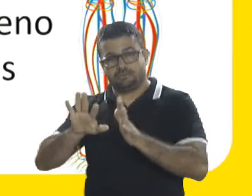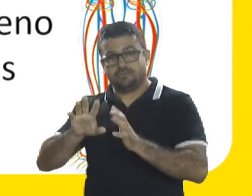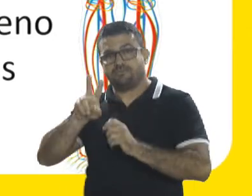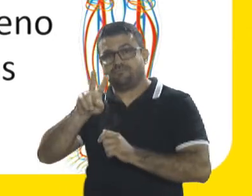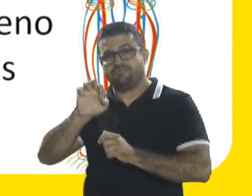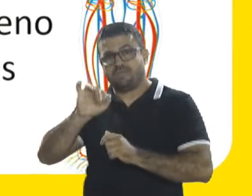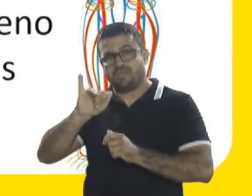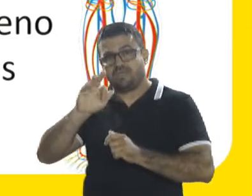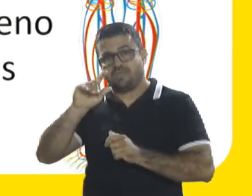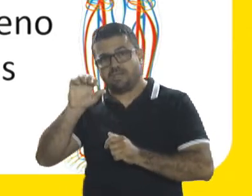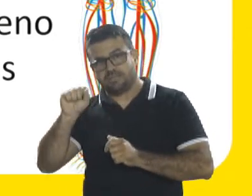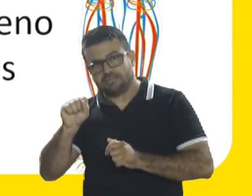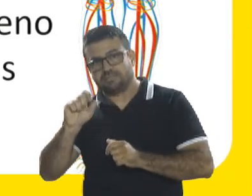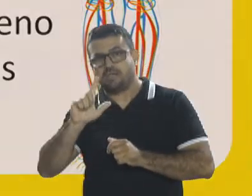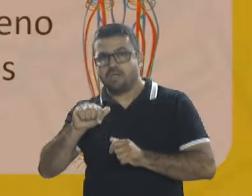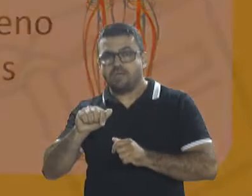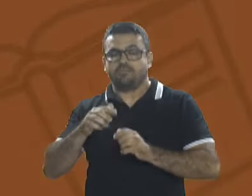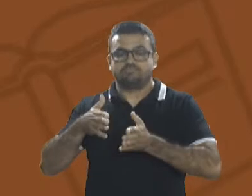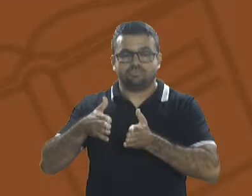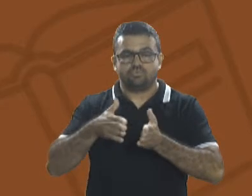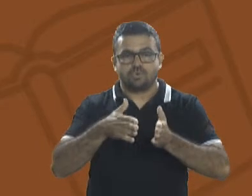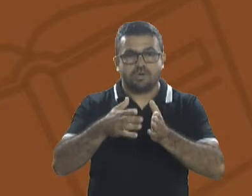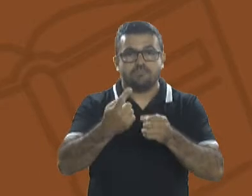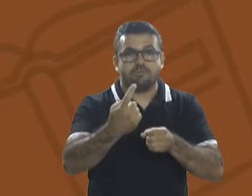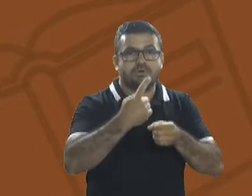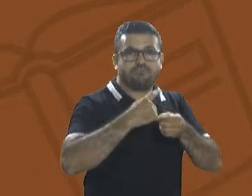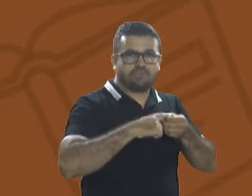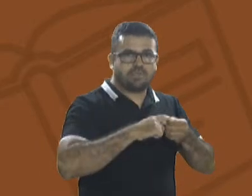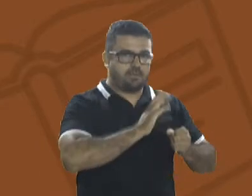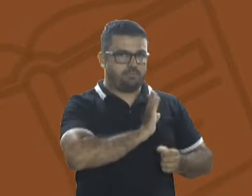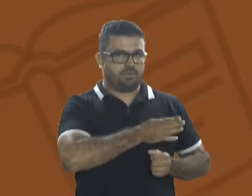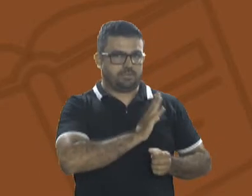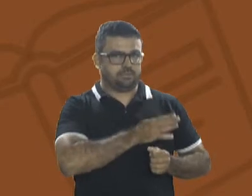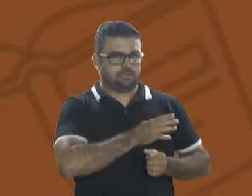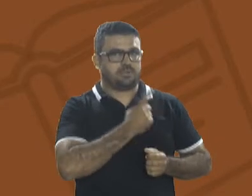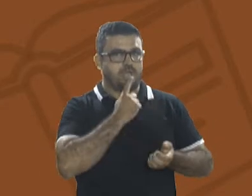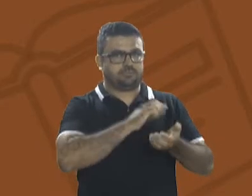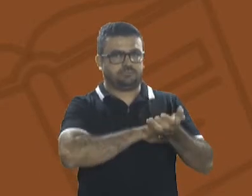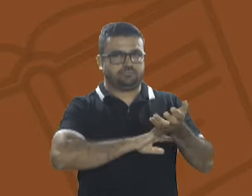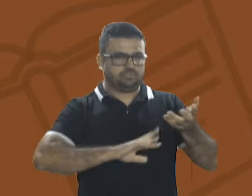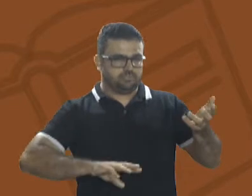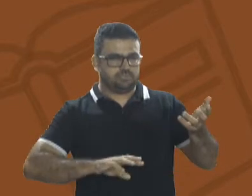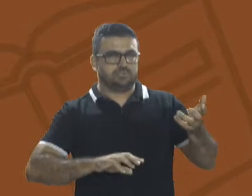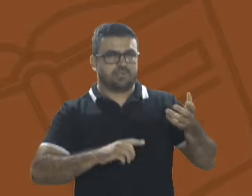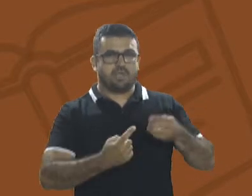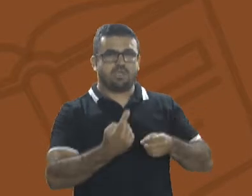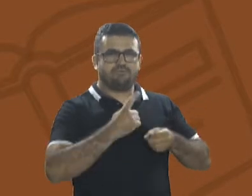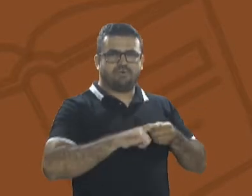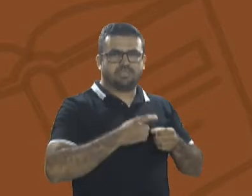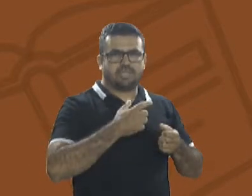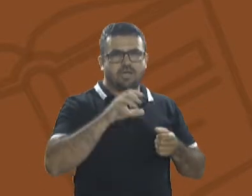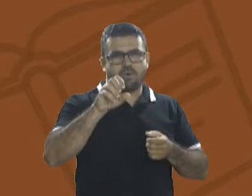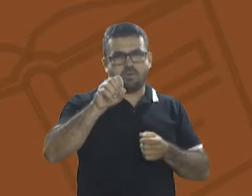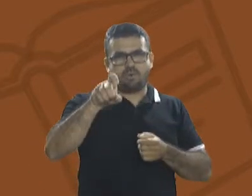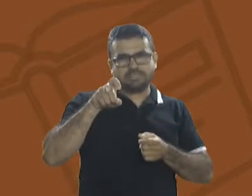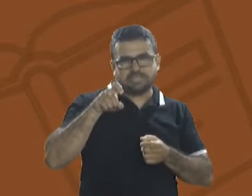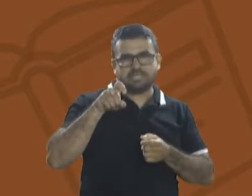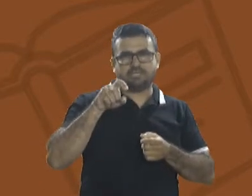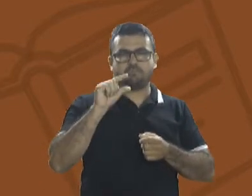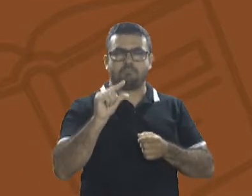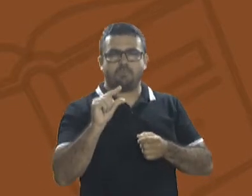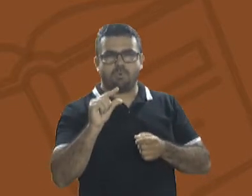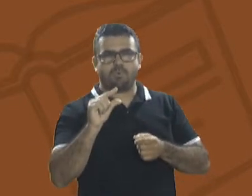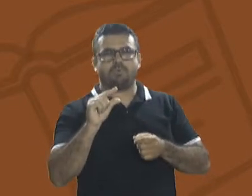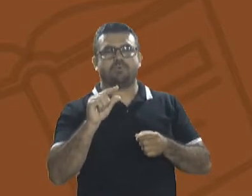de onde o sangue segue o caminho de retorno para o coração. Então, vem aquele sangue sem muito oxigênio, certo? Que vai ser levado para o pulmão